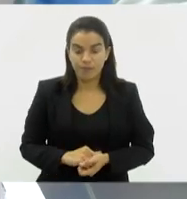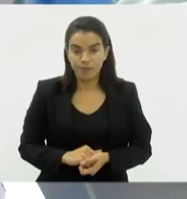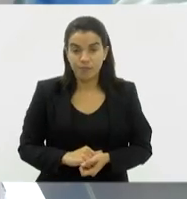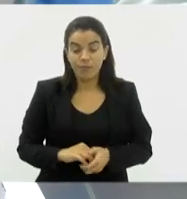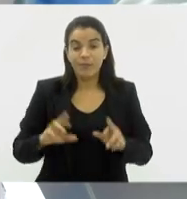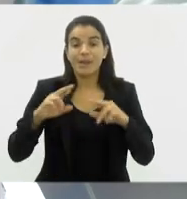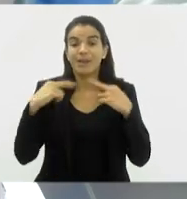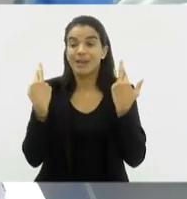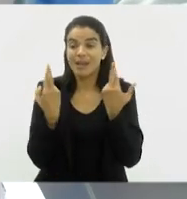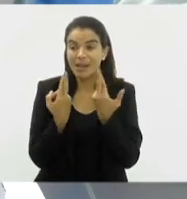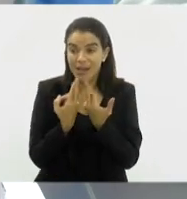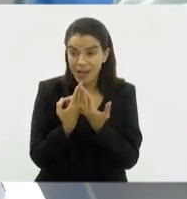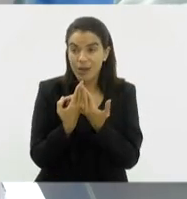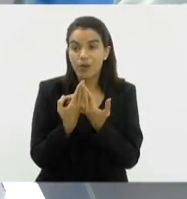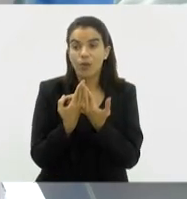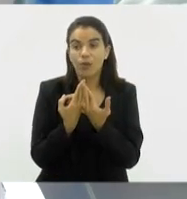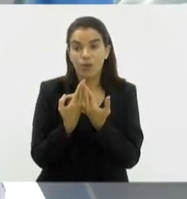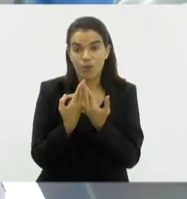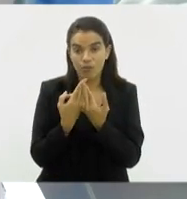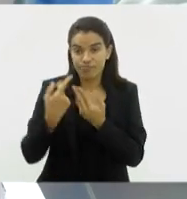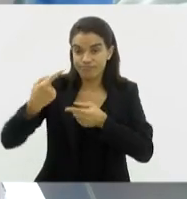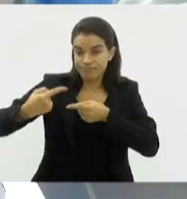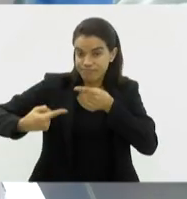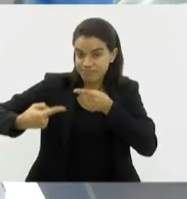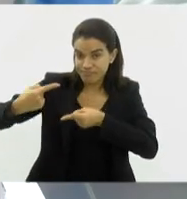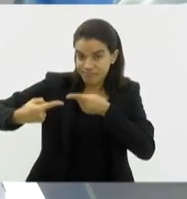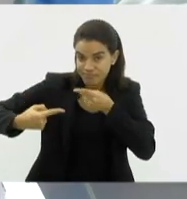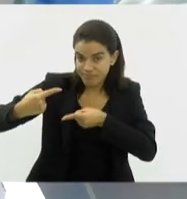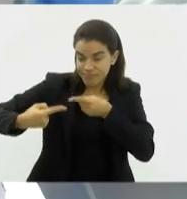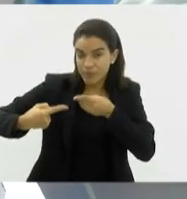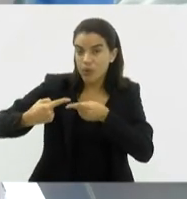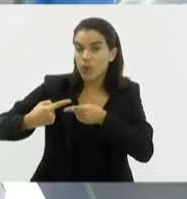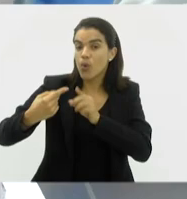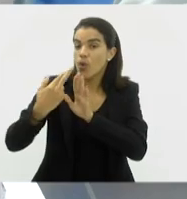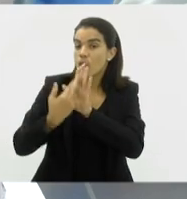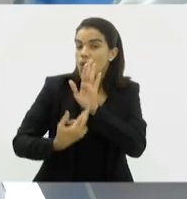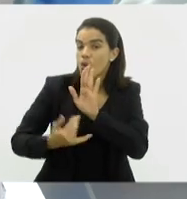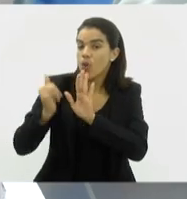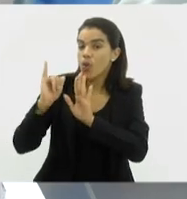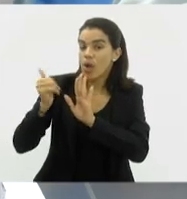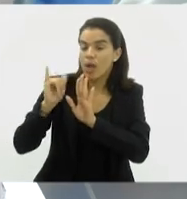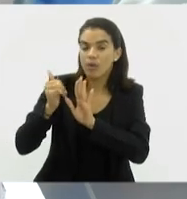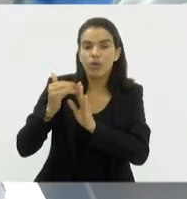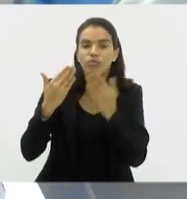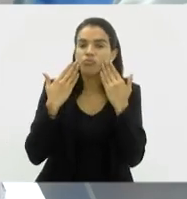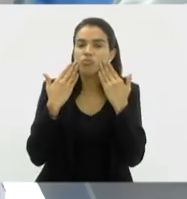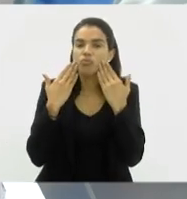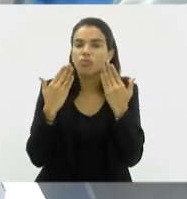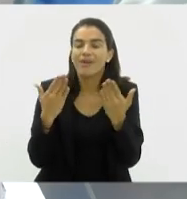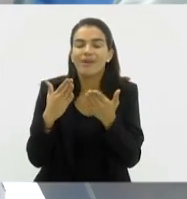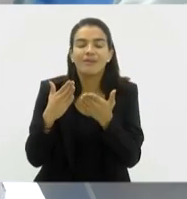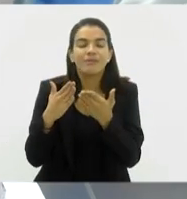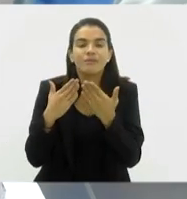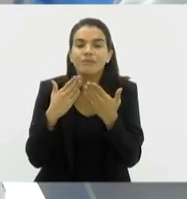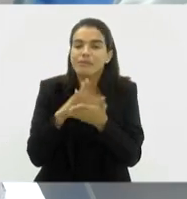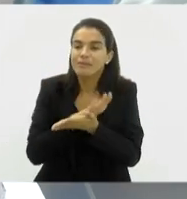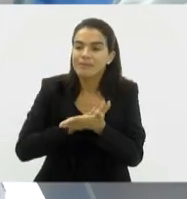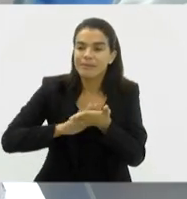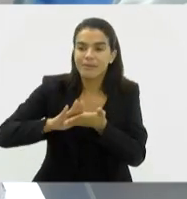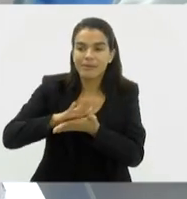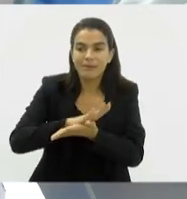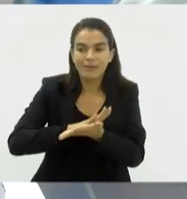reunião de ontem na discussão o relator não apresentou quaisquer